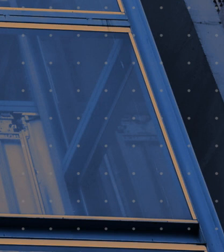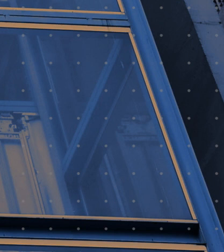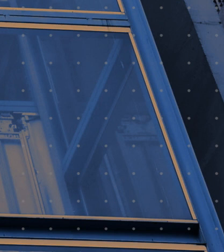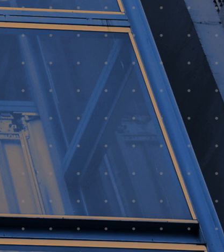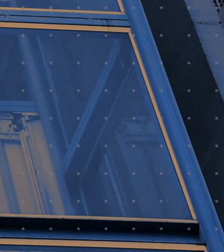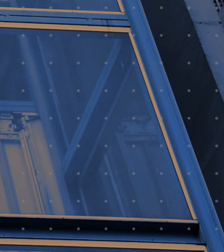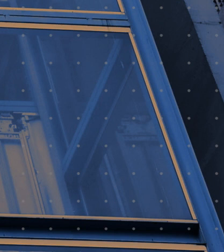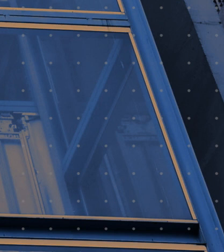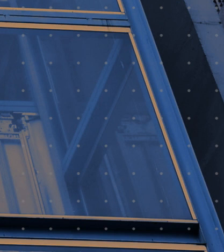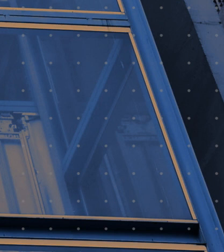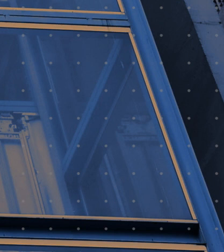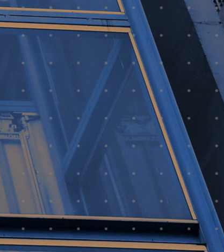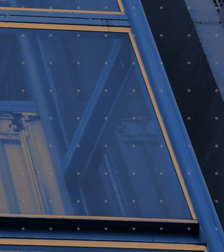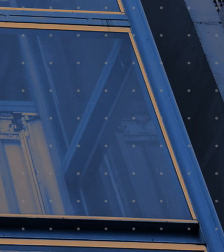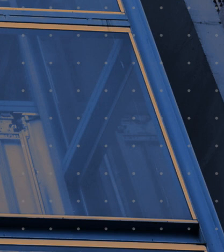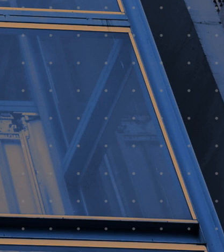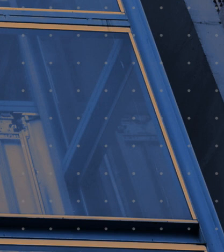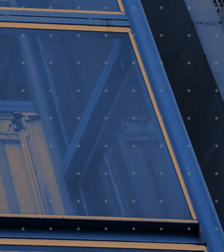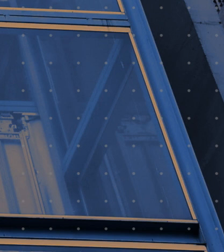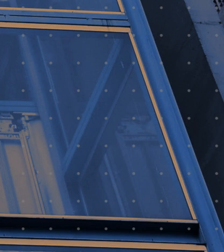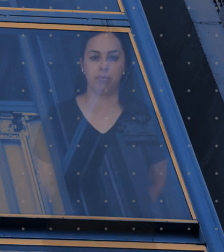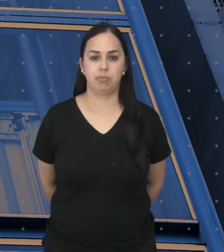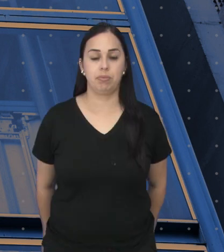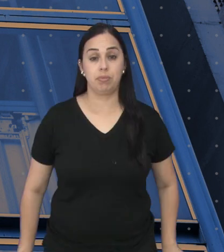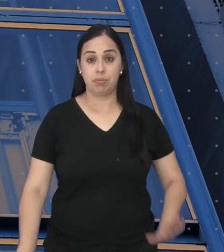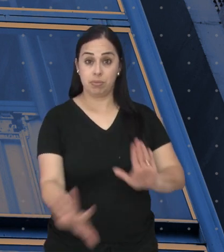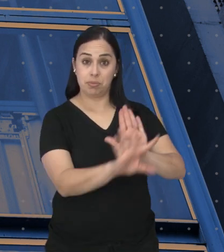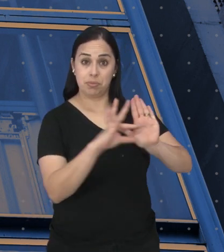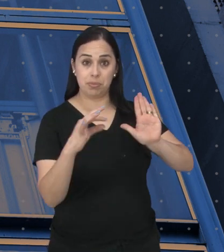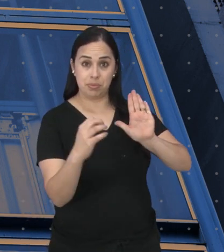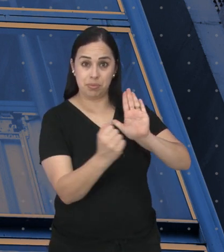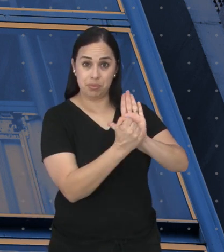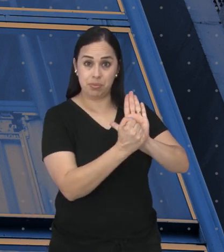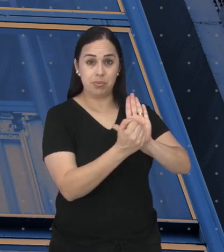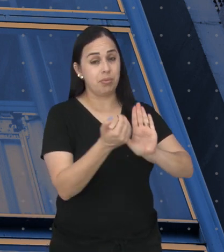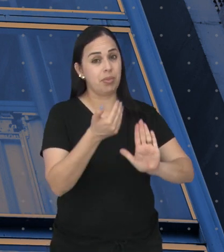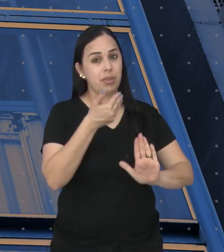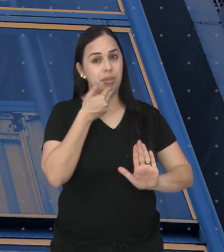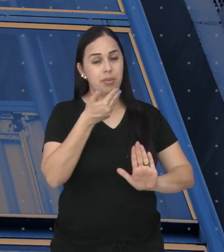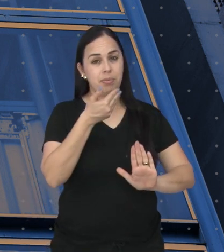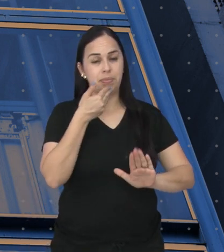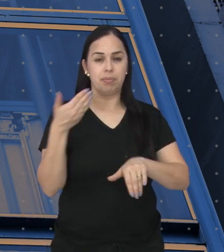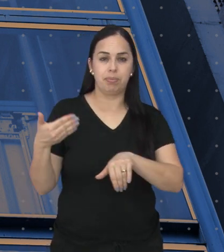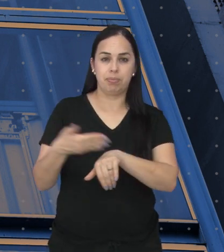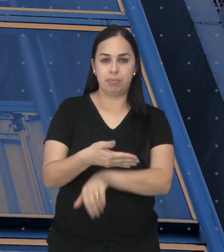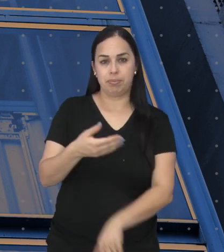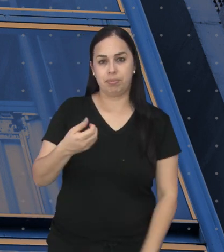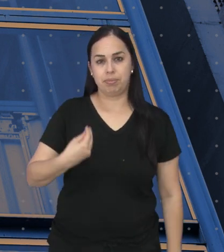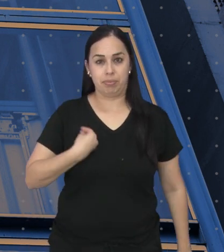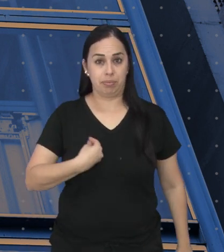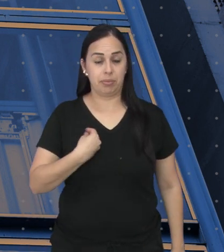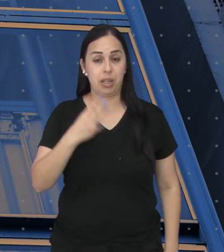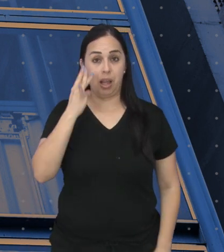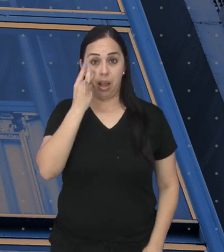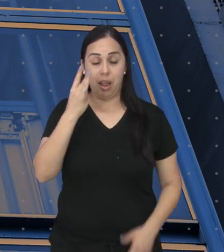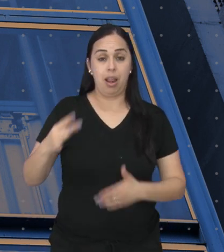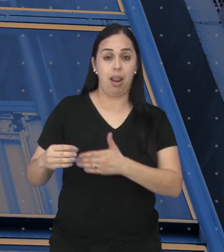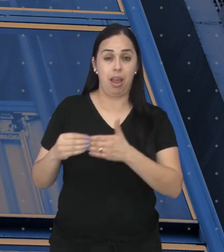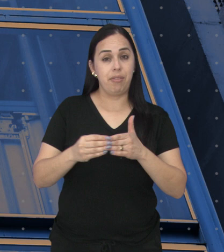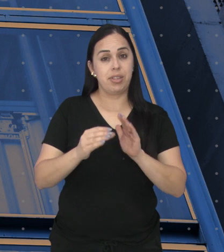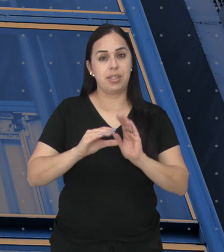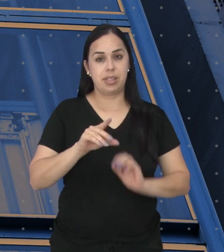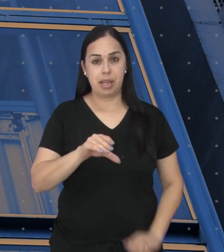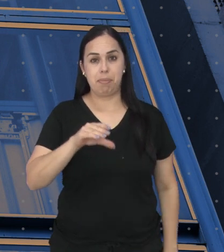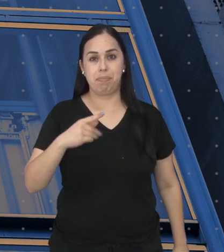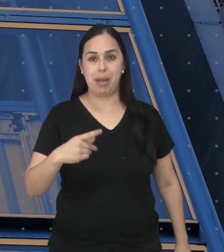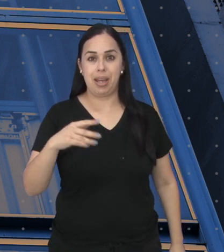telemarketing, operador de caixa e repositor. Para se candidatar é fácil, é só comparecer ao PAT levando RG, CPF,